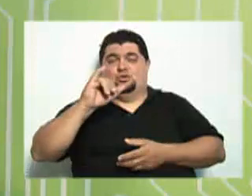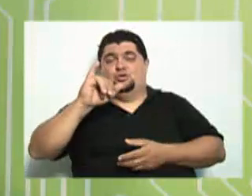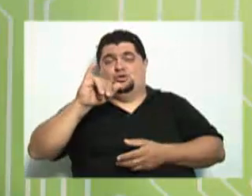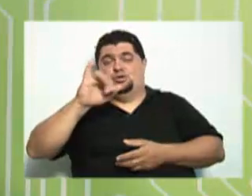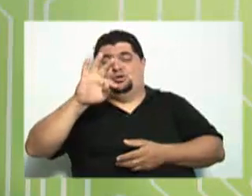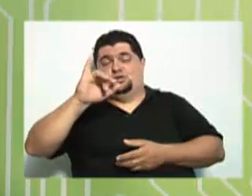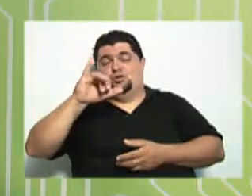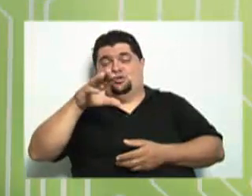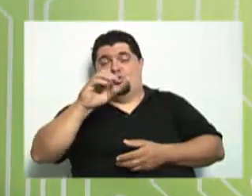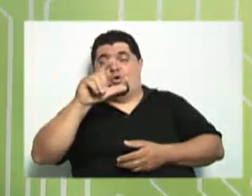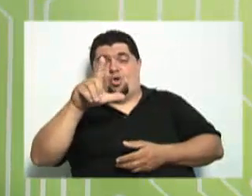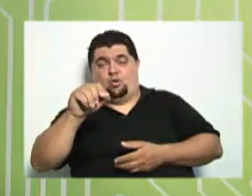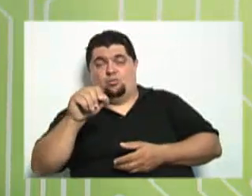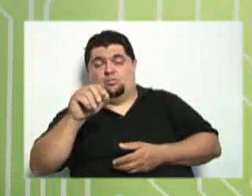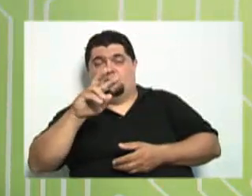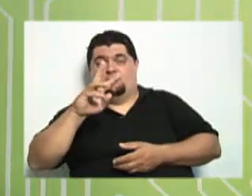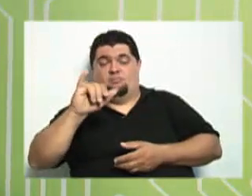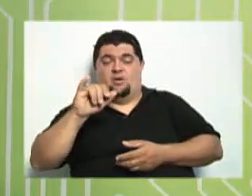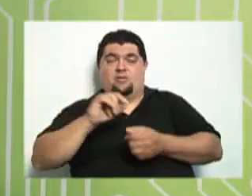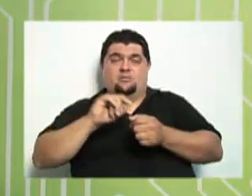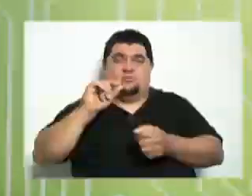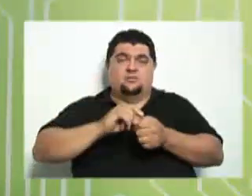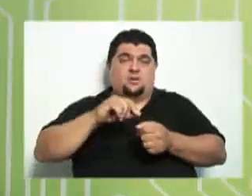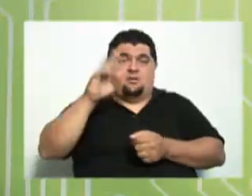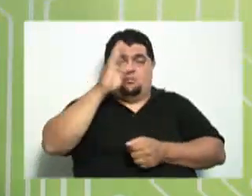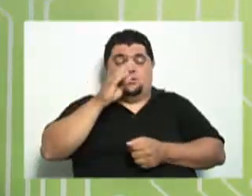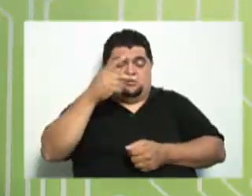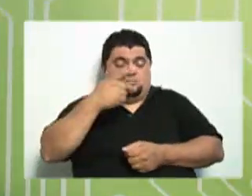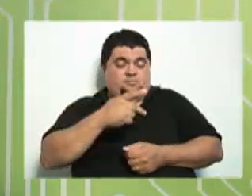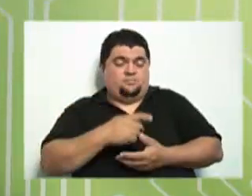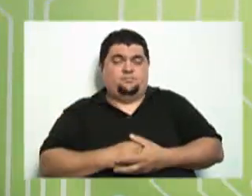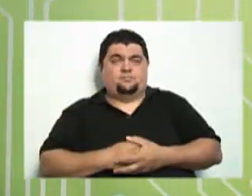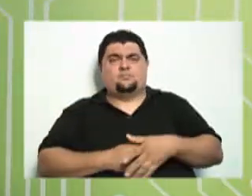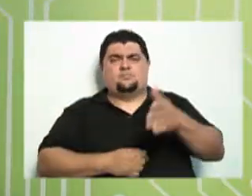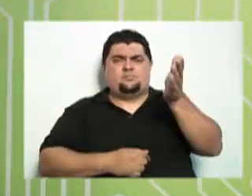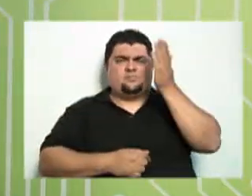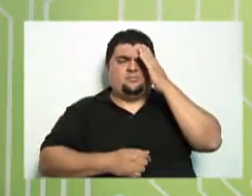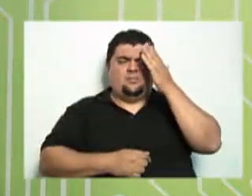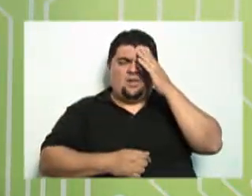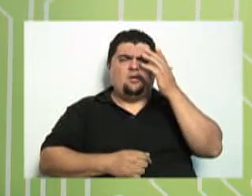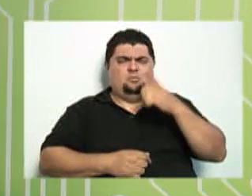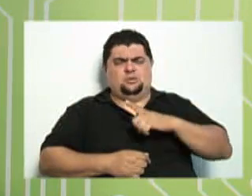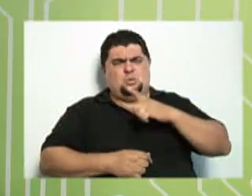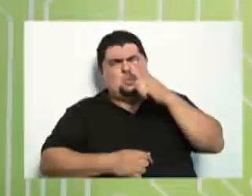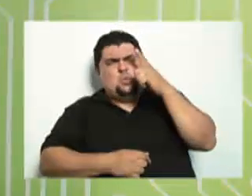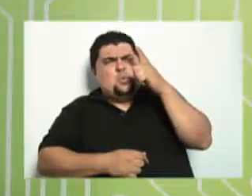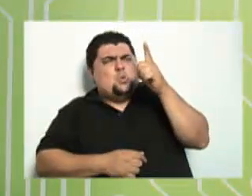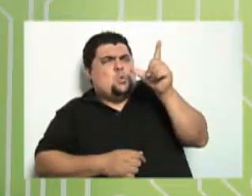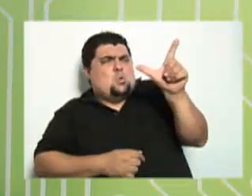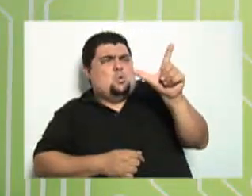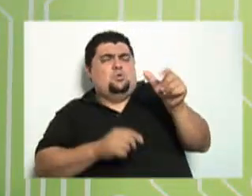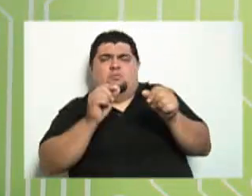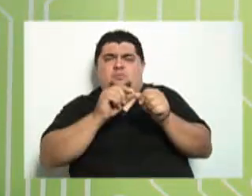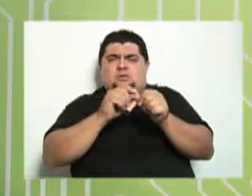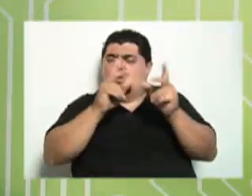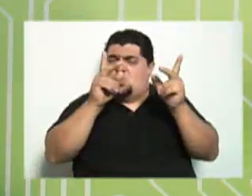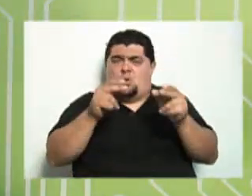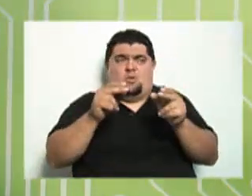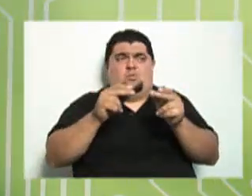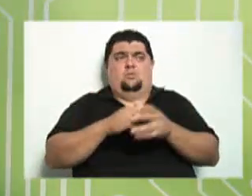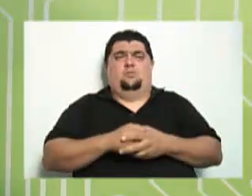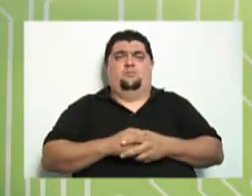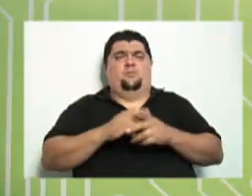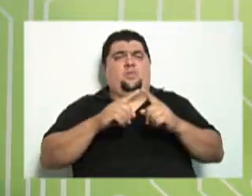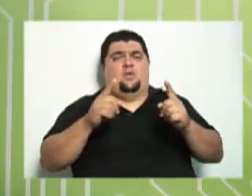deixarem prontos. É assim que a gente faz normalmente aqui no Brasil. A gente sabe que existem outras tecnologias para fazer os mesmos tipos de tijolos.